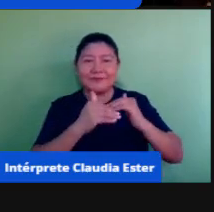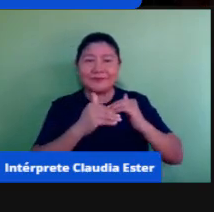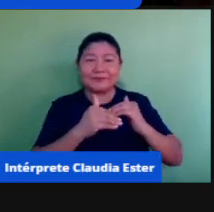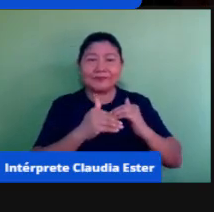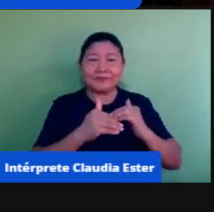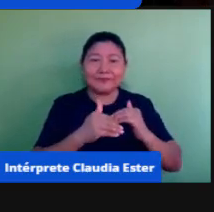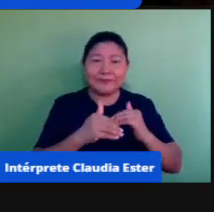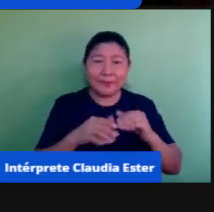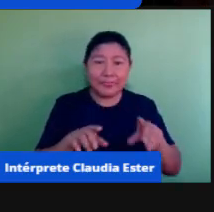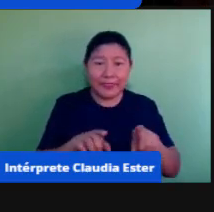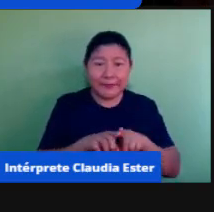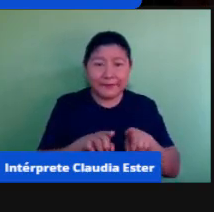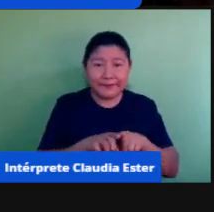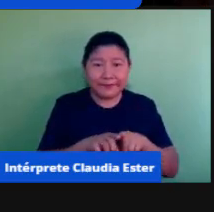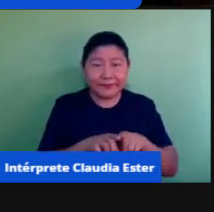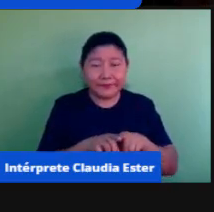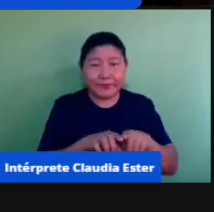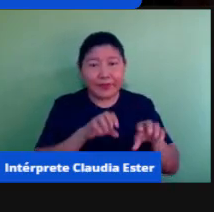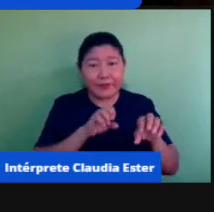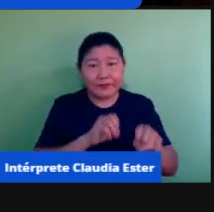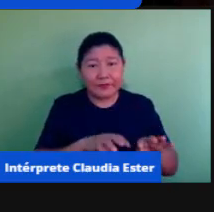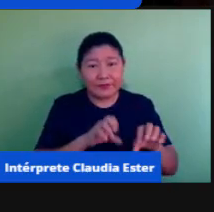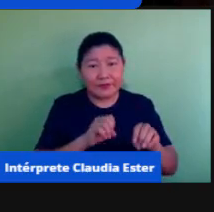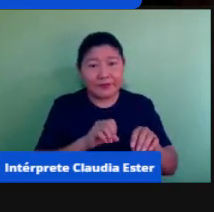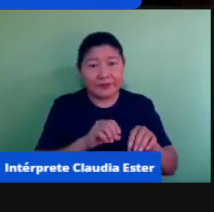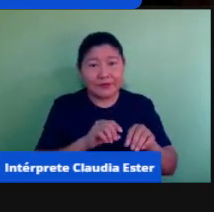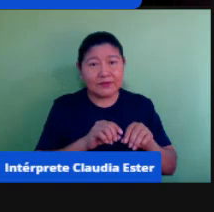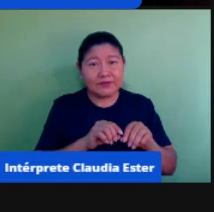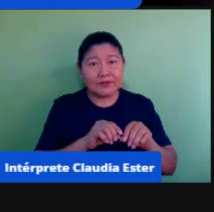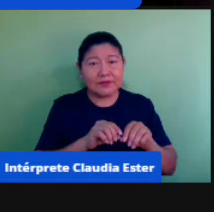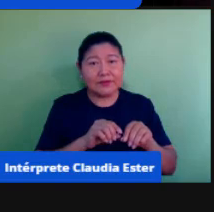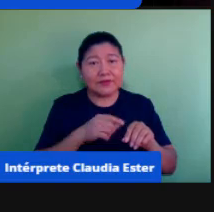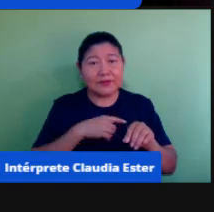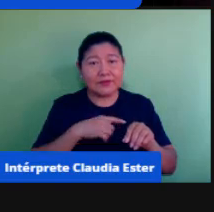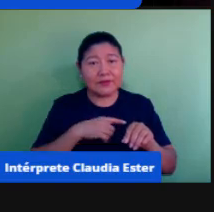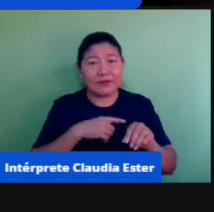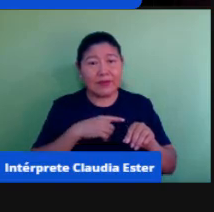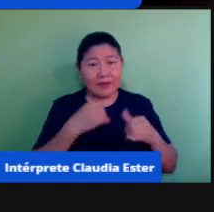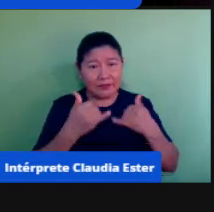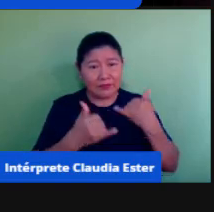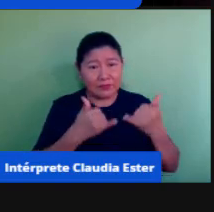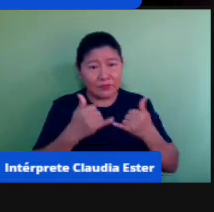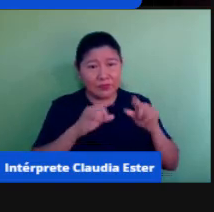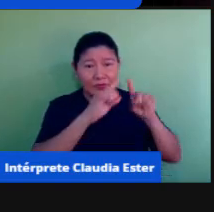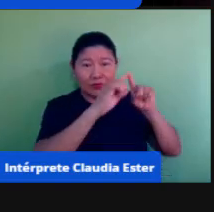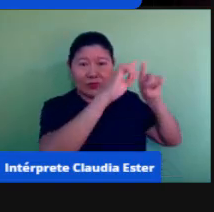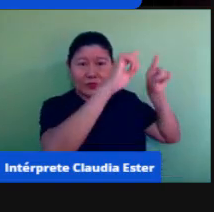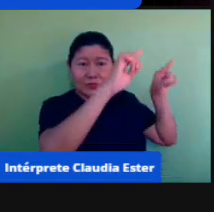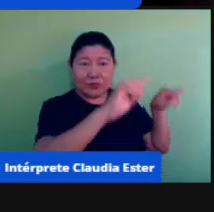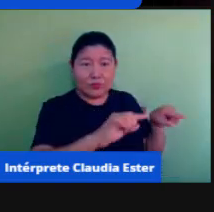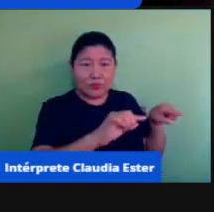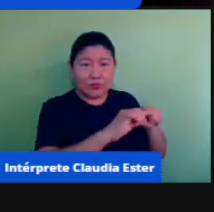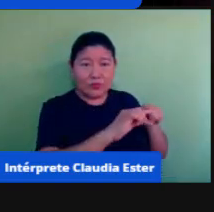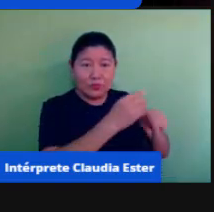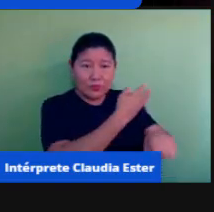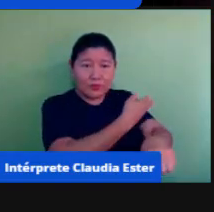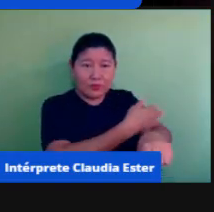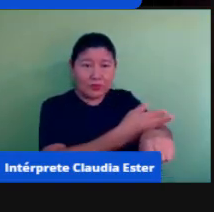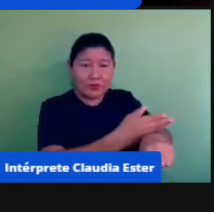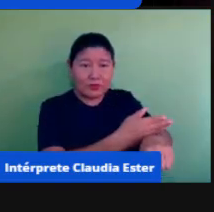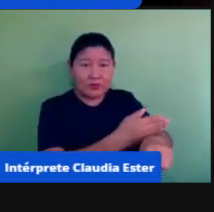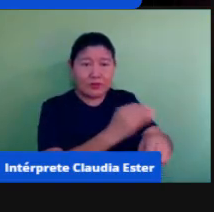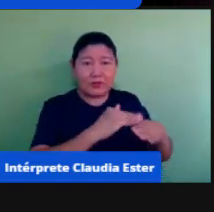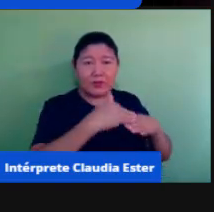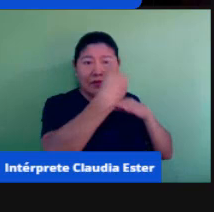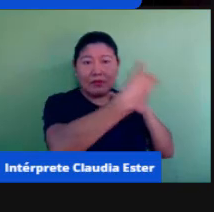ano, é muito interessante que nessa parte do Jamboard, você consegue, se não me engano, abrir até 20 folhas, ou